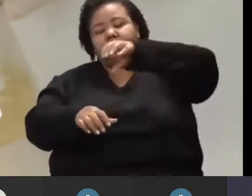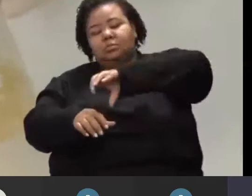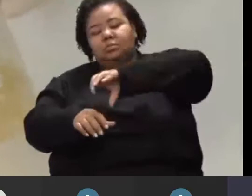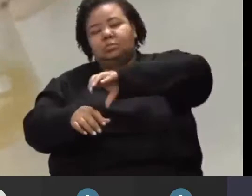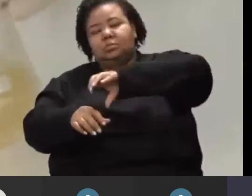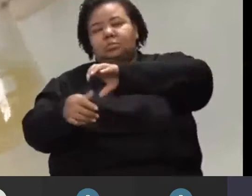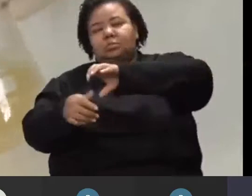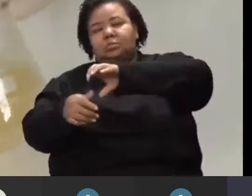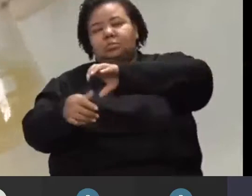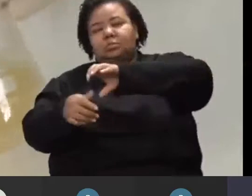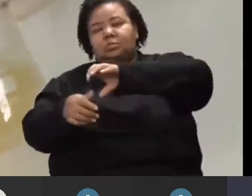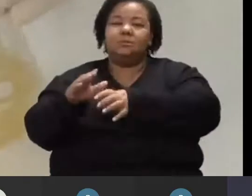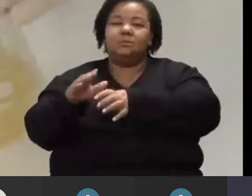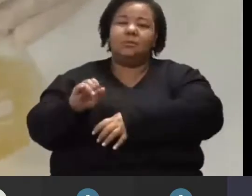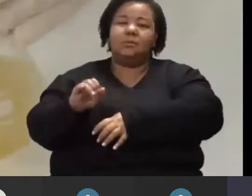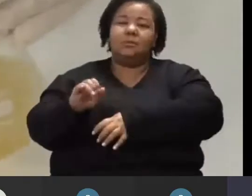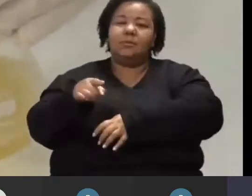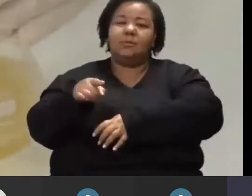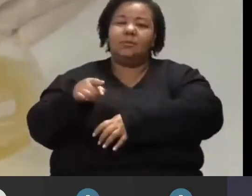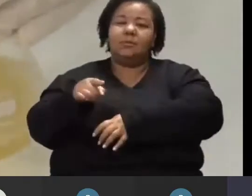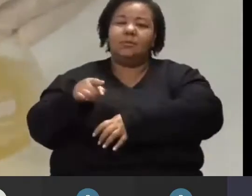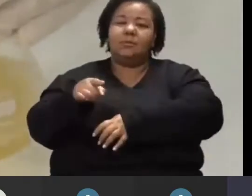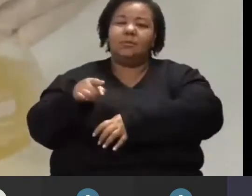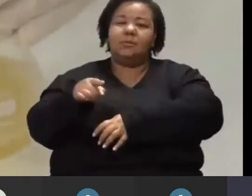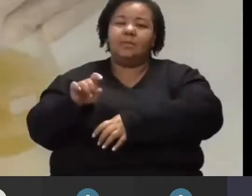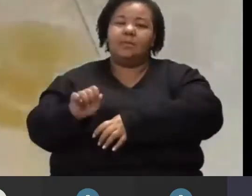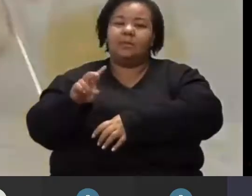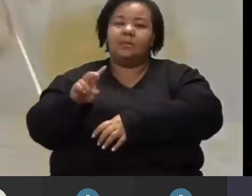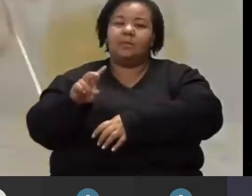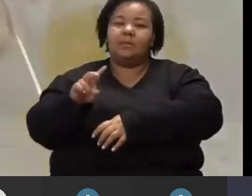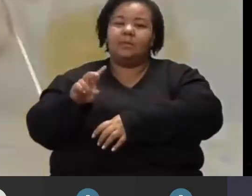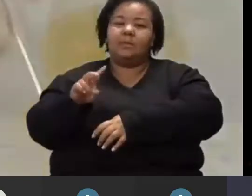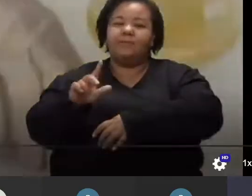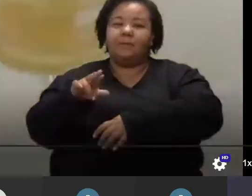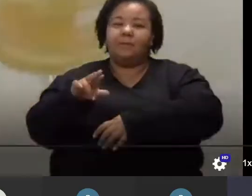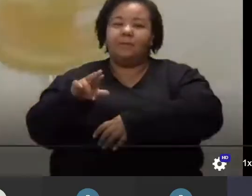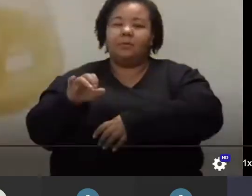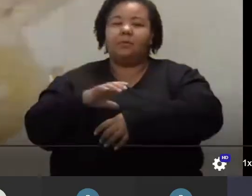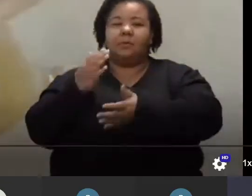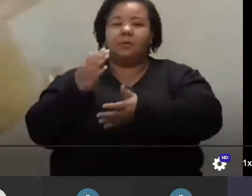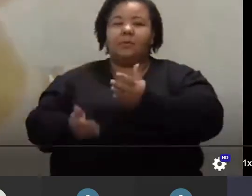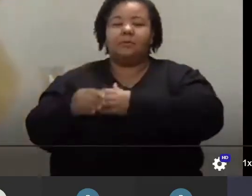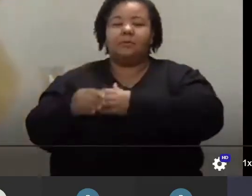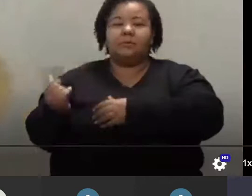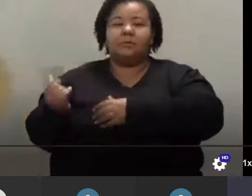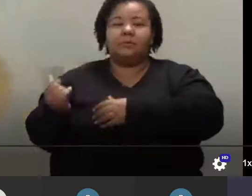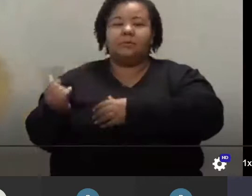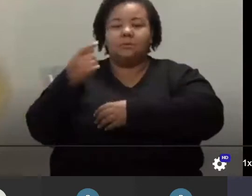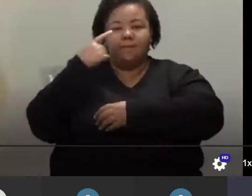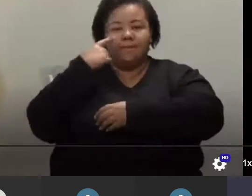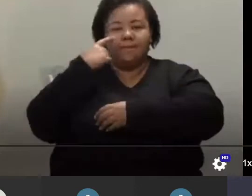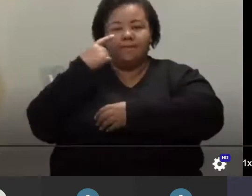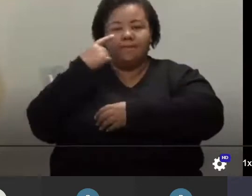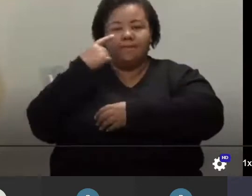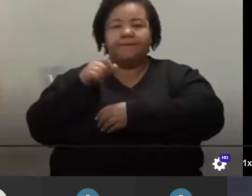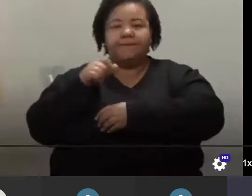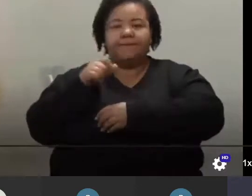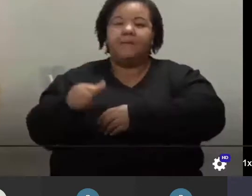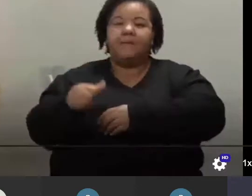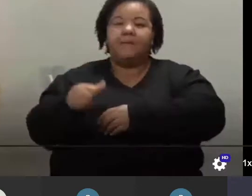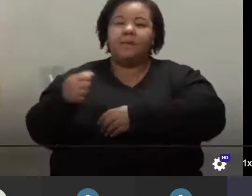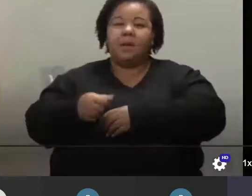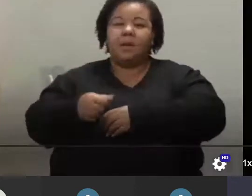volumétrico ou para um Erlenmeyer. E aí, então, eu vou perdendo meio de cultura nessa transferência. Então, é muito importante você pensar na